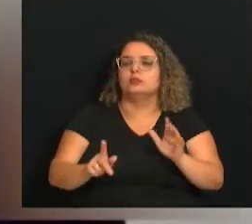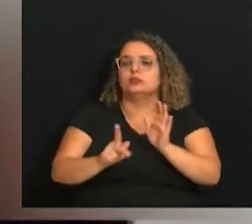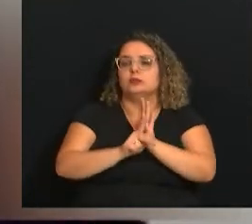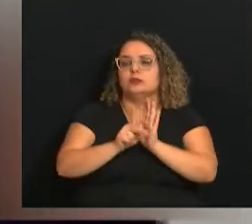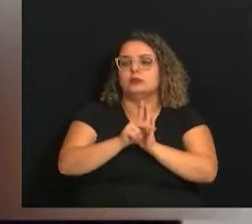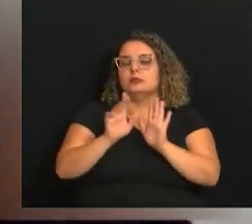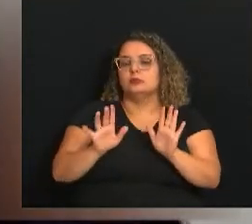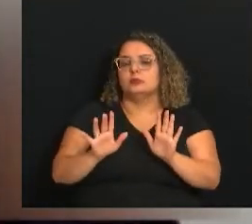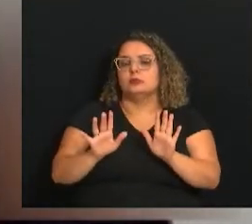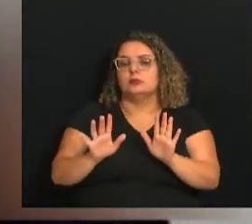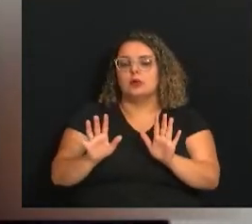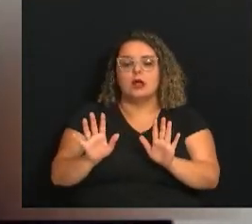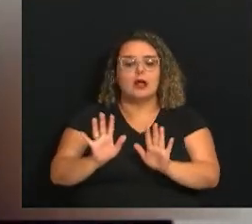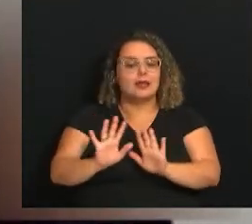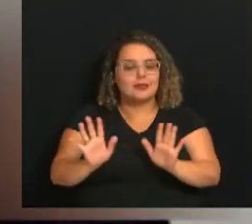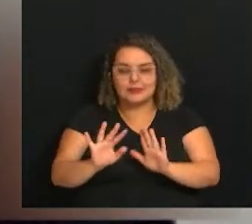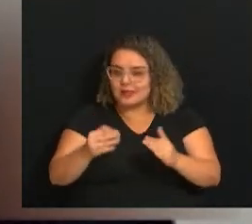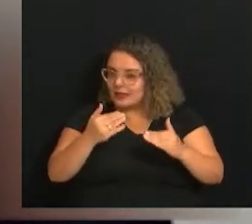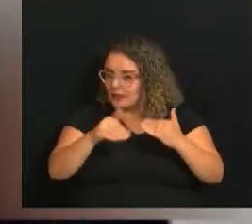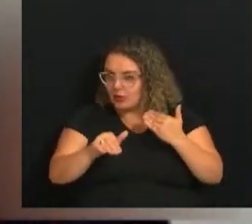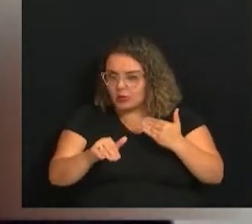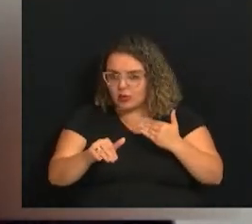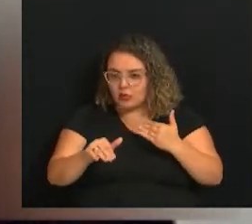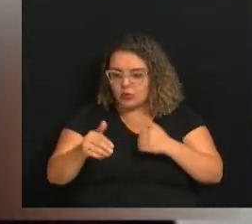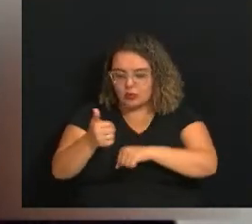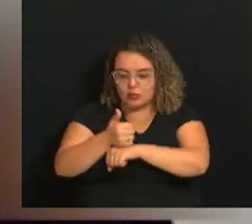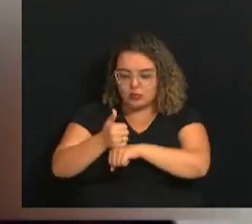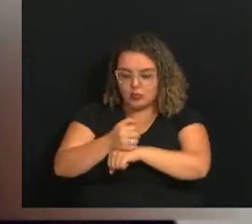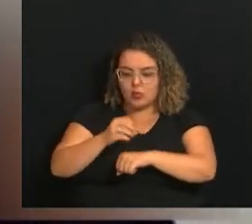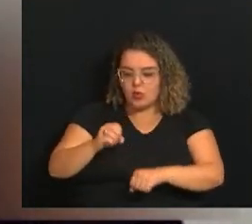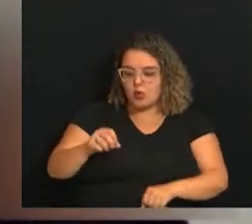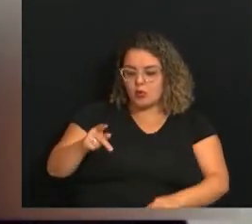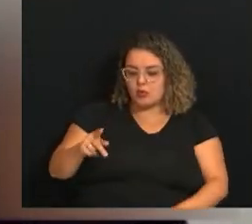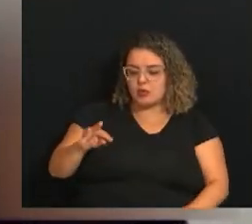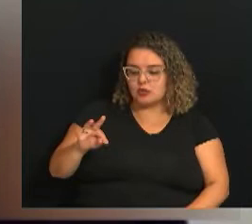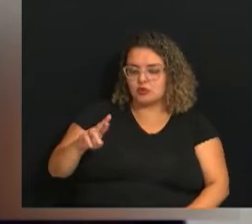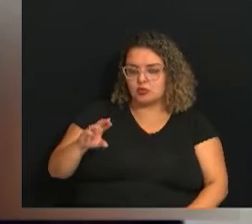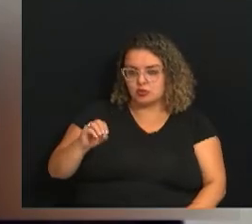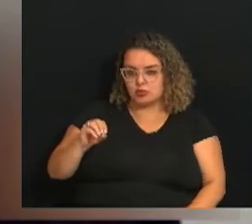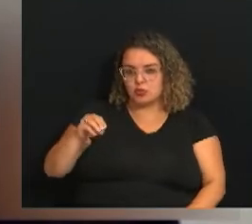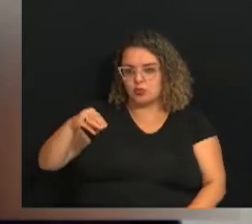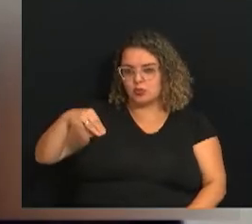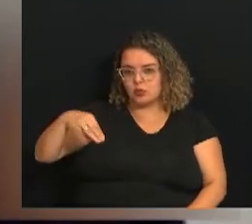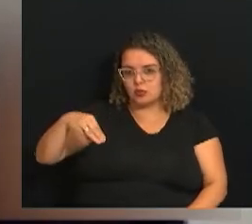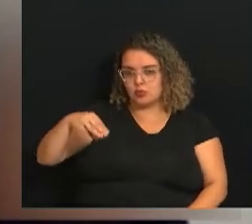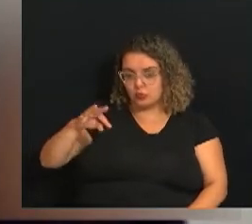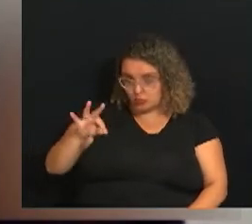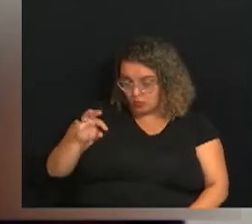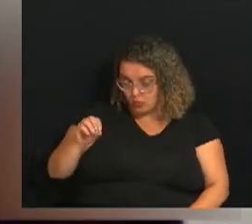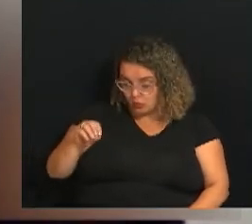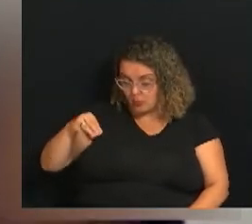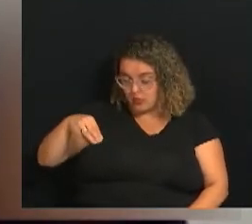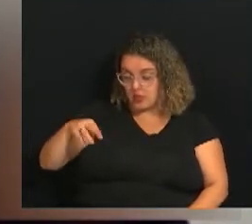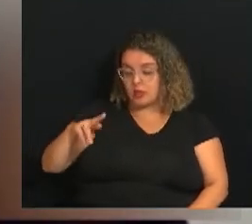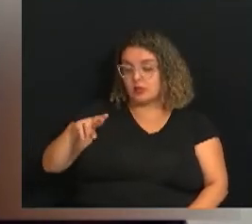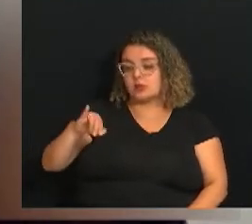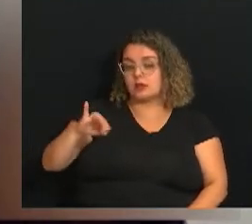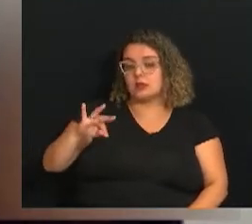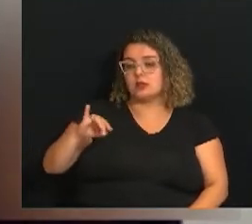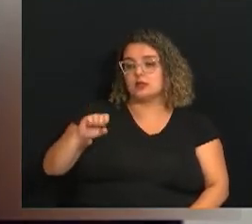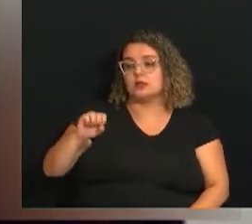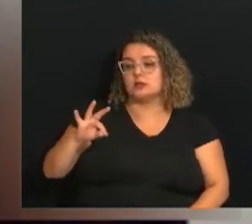Nada contra os optometristas. Ao contrário, o vereador Bispo Fernando, inclusive, apresentou um projeto de